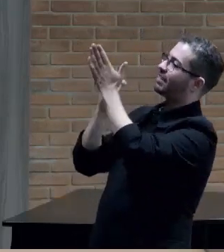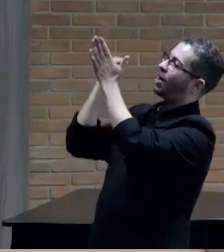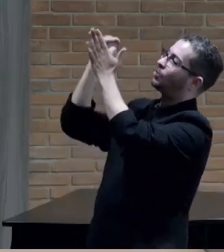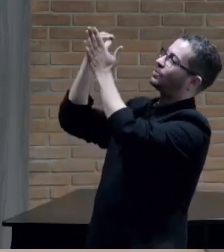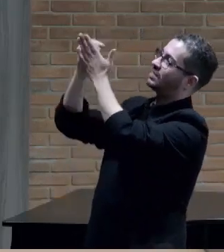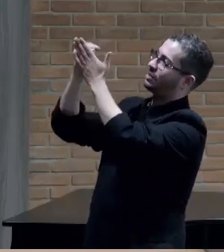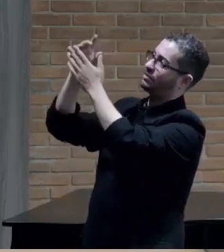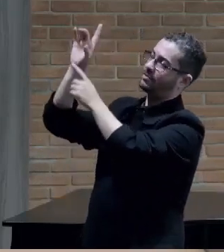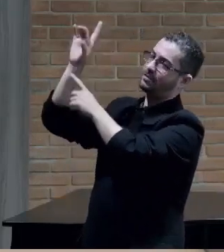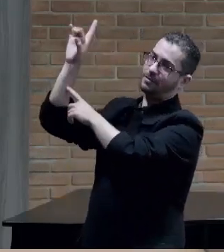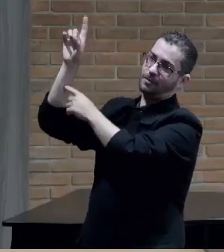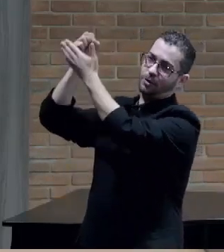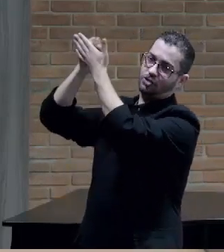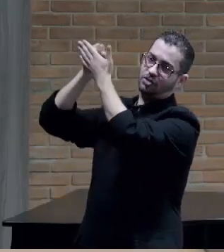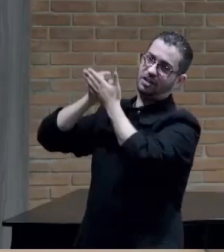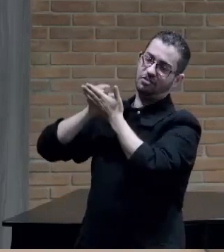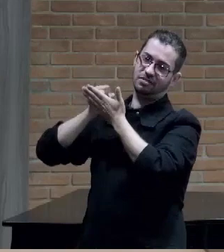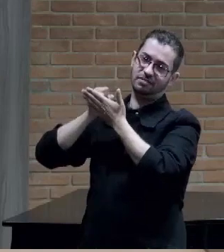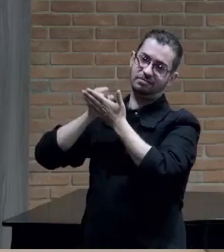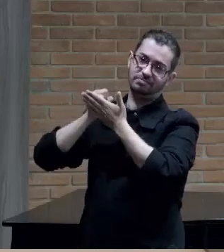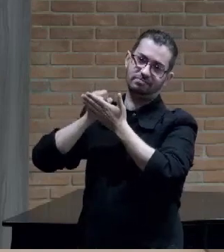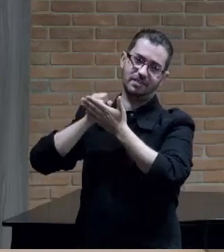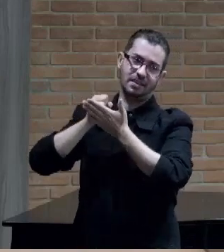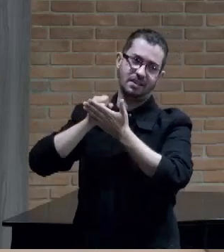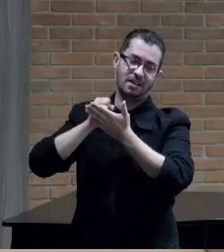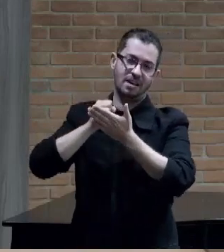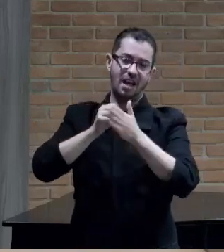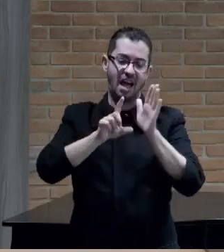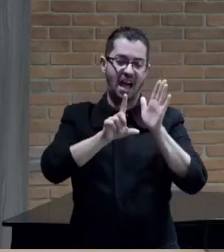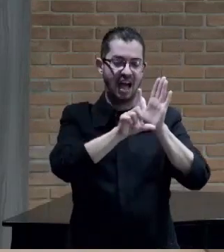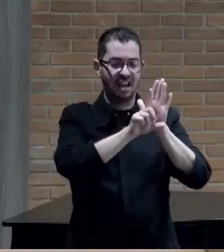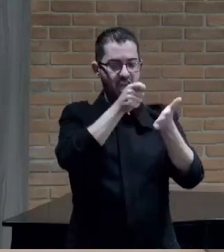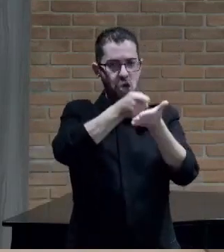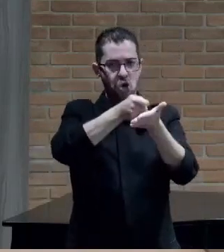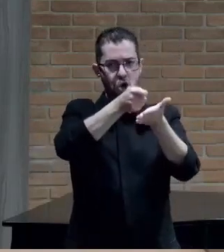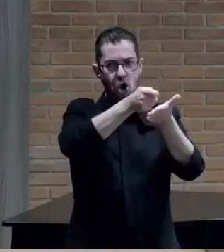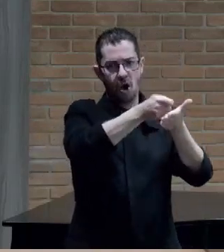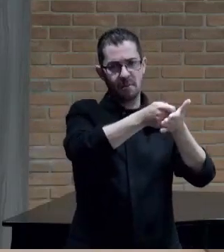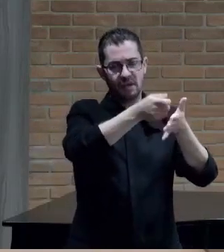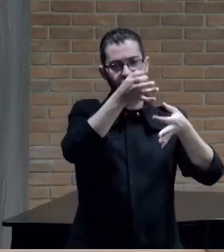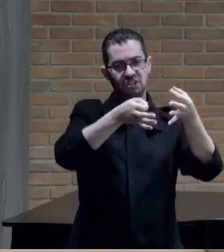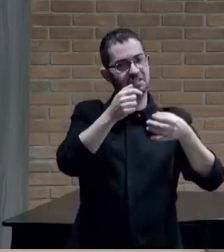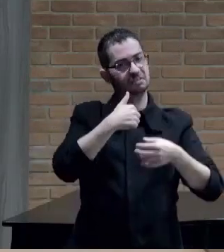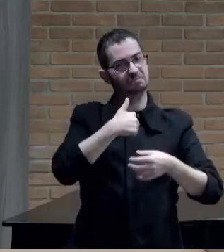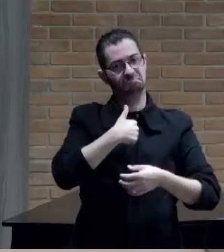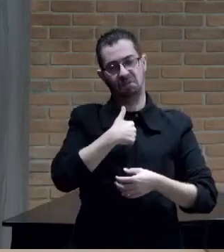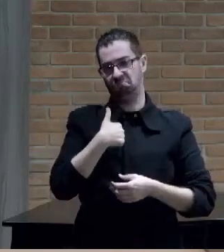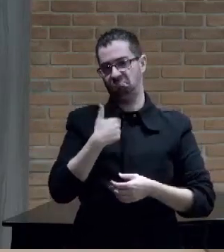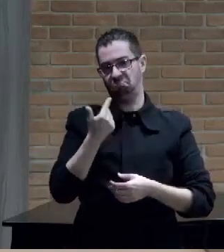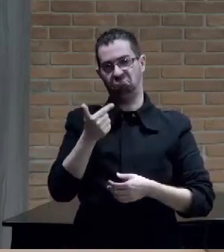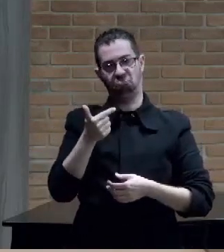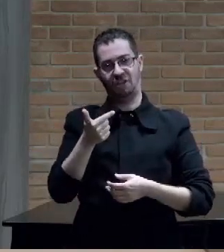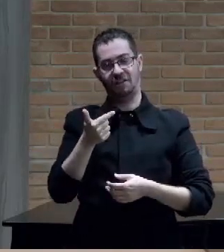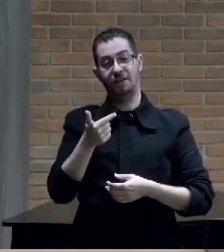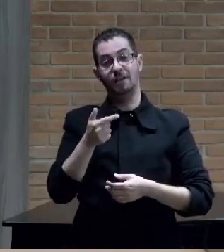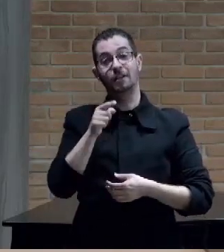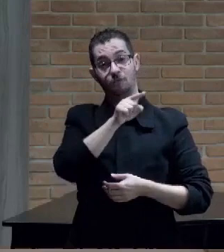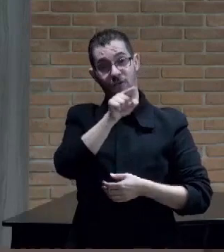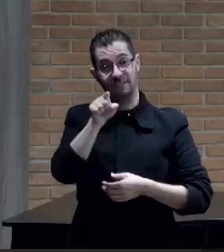justo. Você não possui a justiça que a lei requer e nem nunca vai possuir, então a única saída para você é